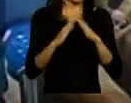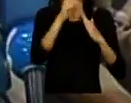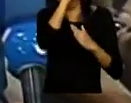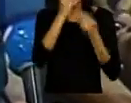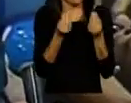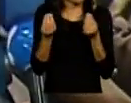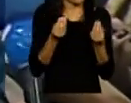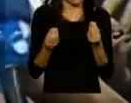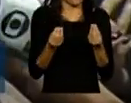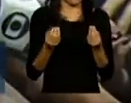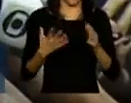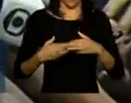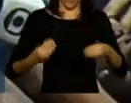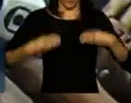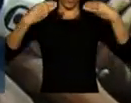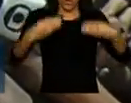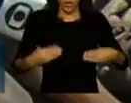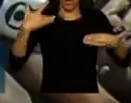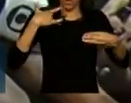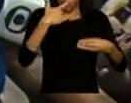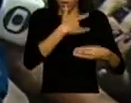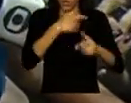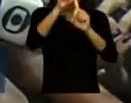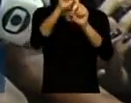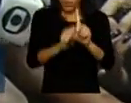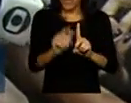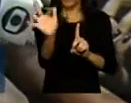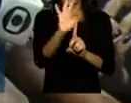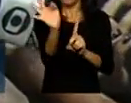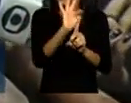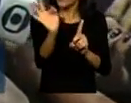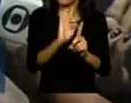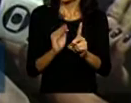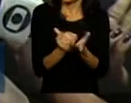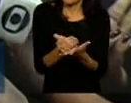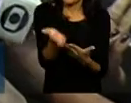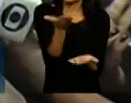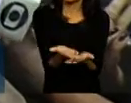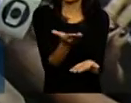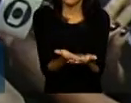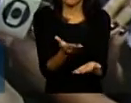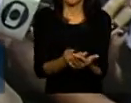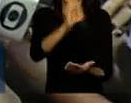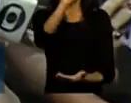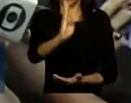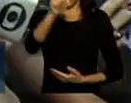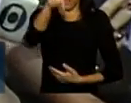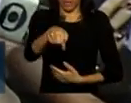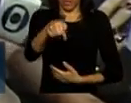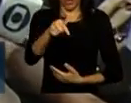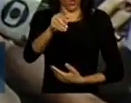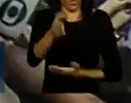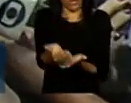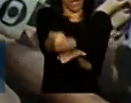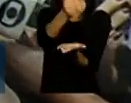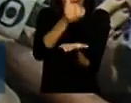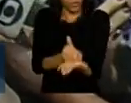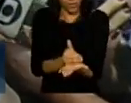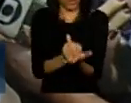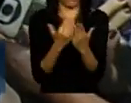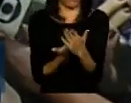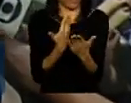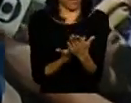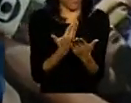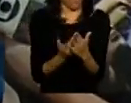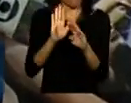critério da Saúde Aproveita que no mês de fevereiro começam as aulas no Brasil nesse ano Elas começam mais cedo por conta da Copa